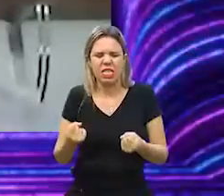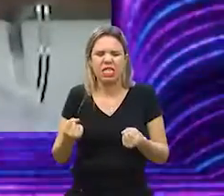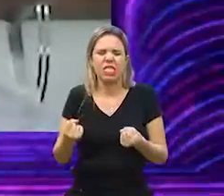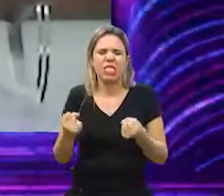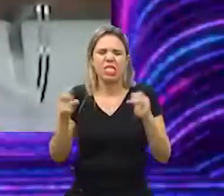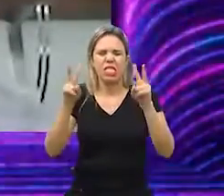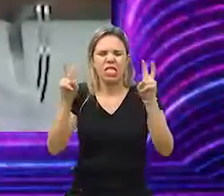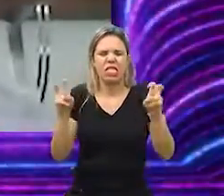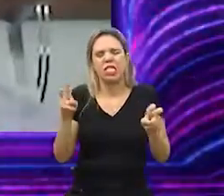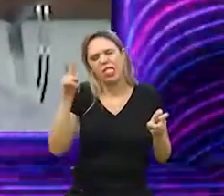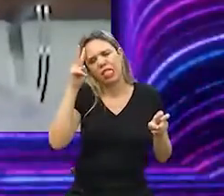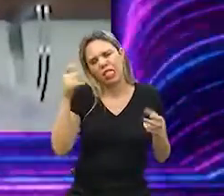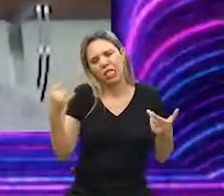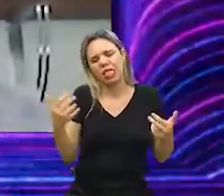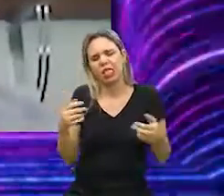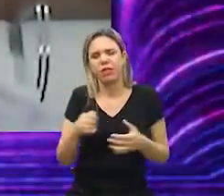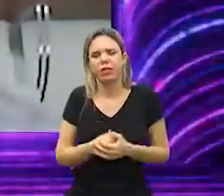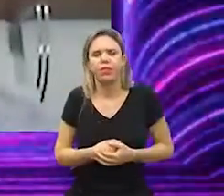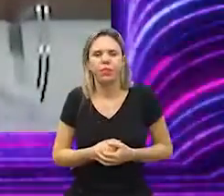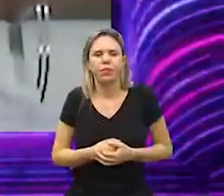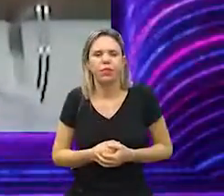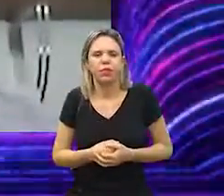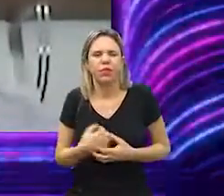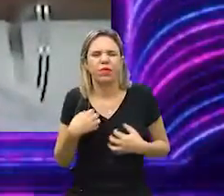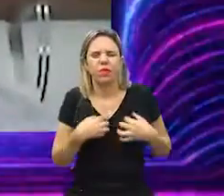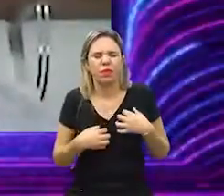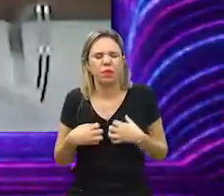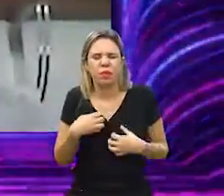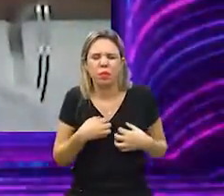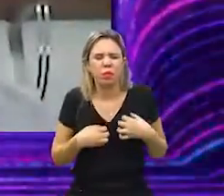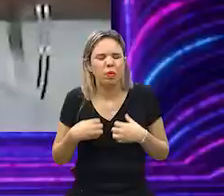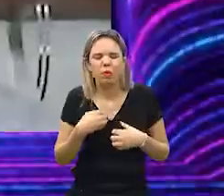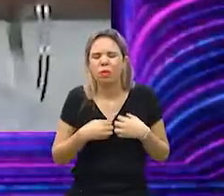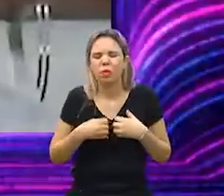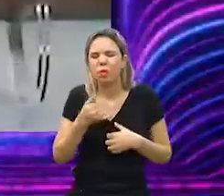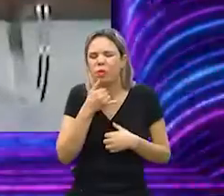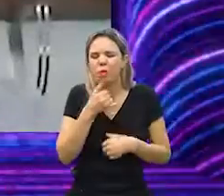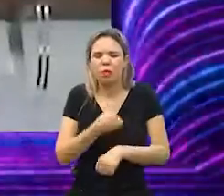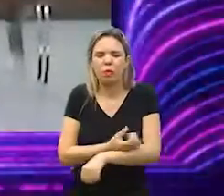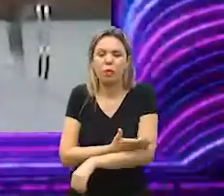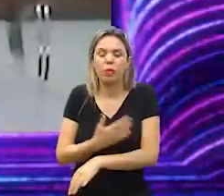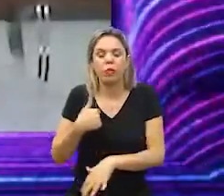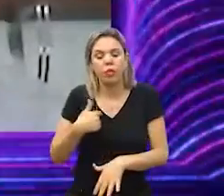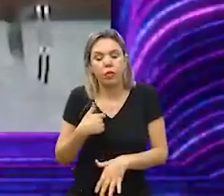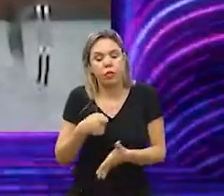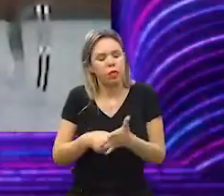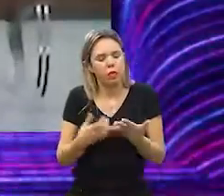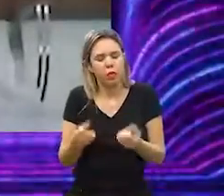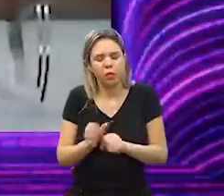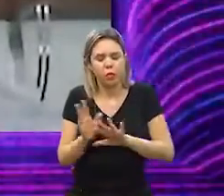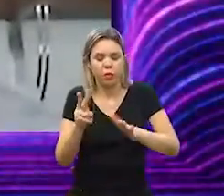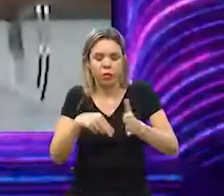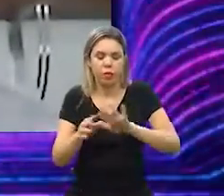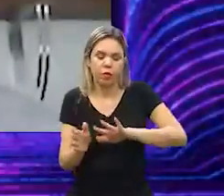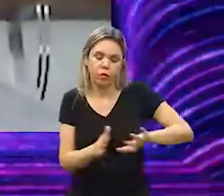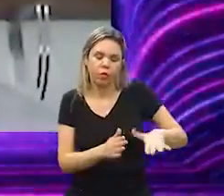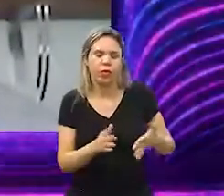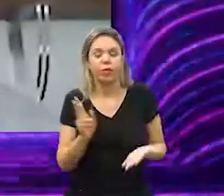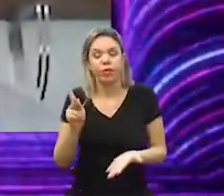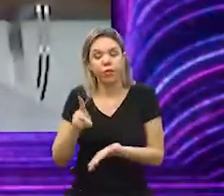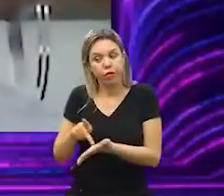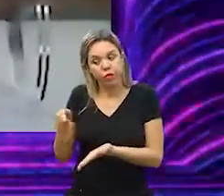pesado, acho um tema pesado, é um tema que me comove muito, que mexe muito comigo, então eu sempre fui reticente em ler. E,